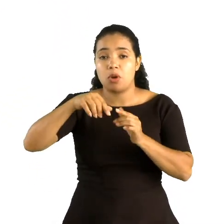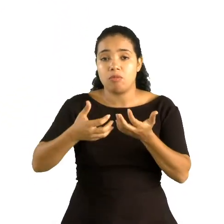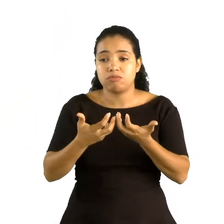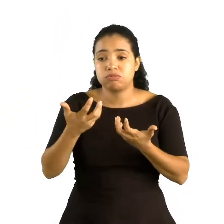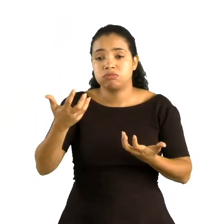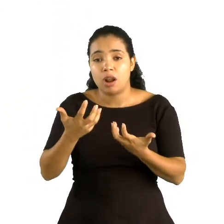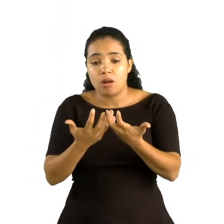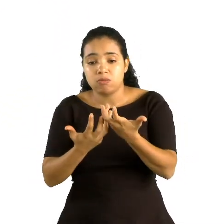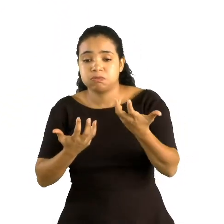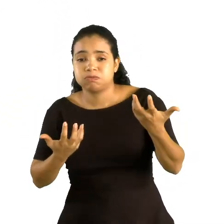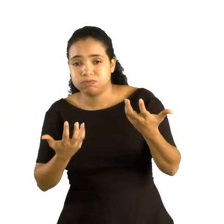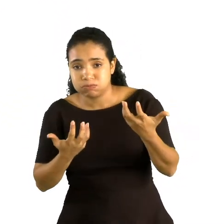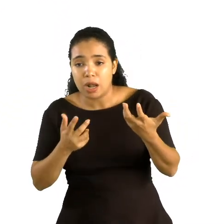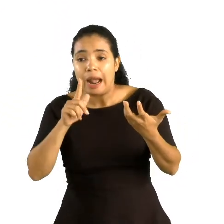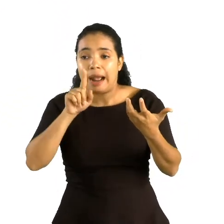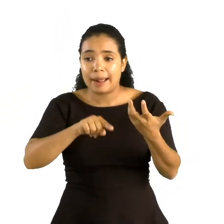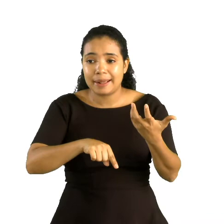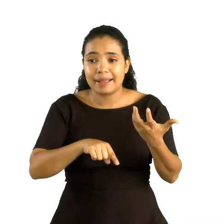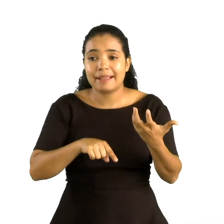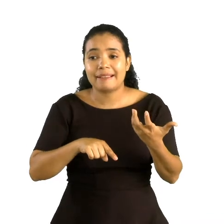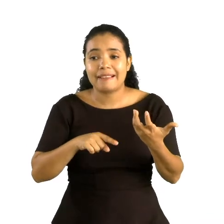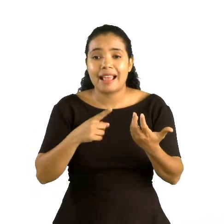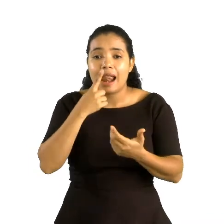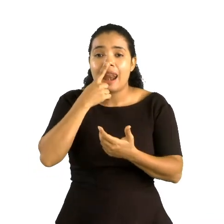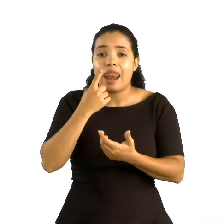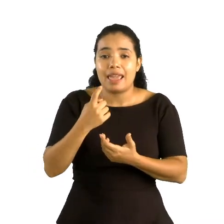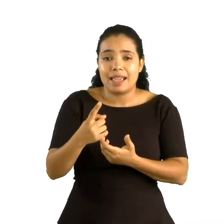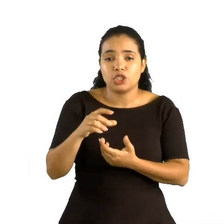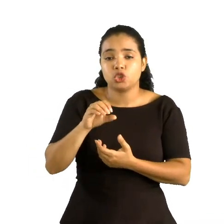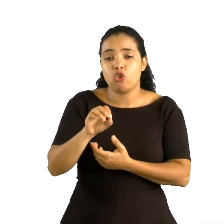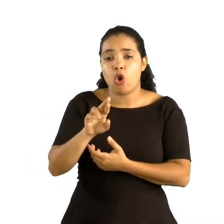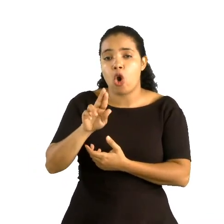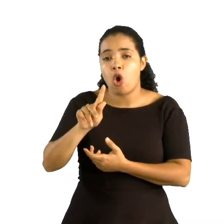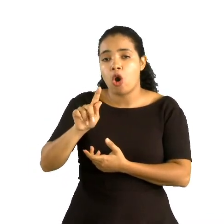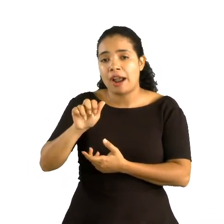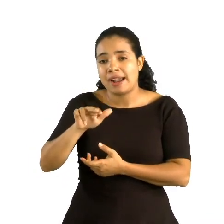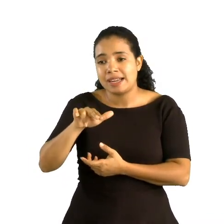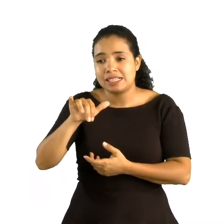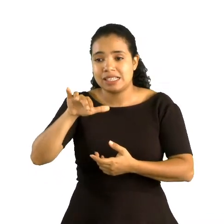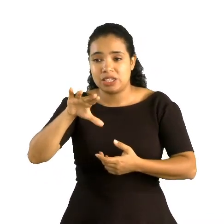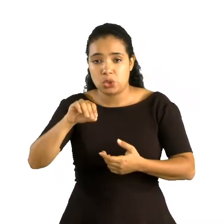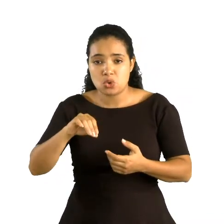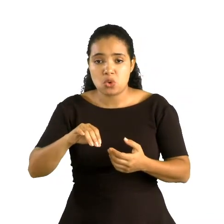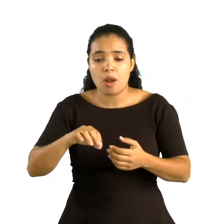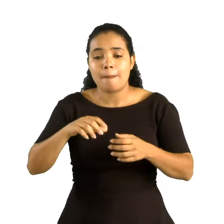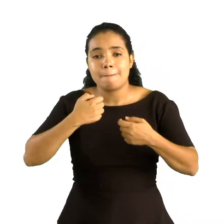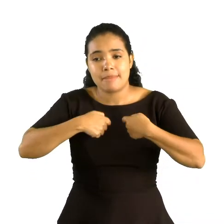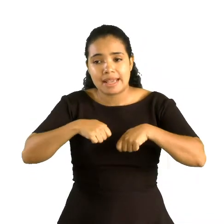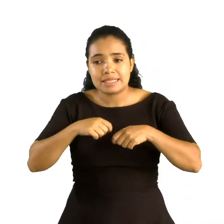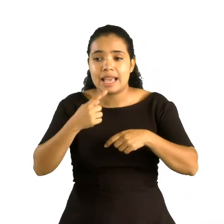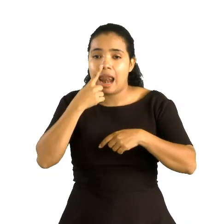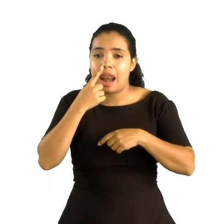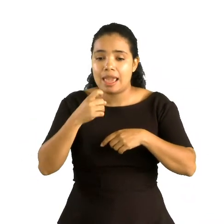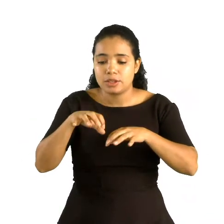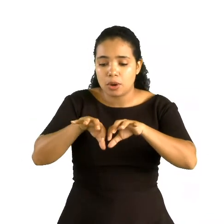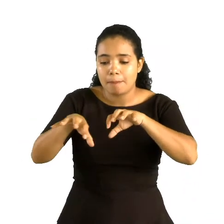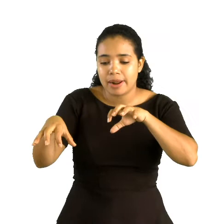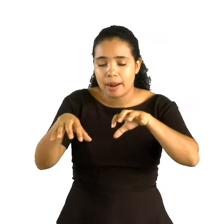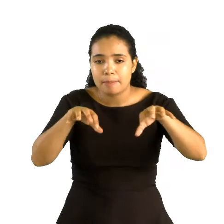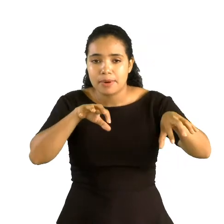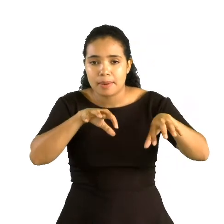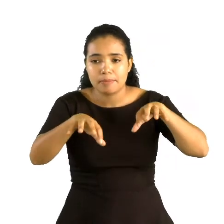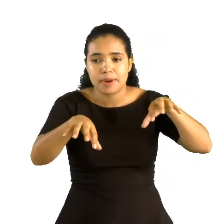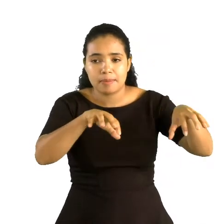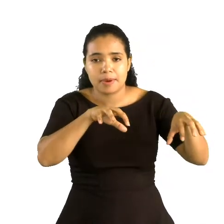que também é essa parte do lixo orgânico, que ela também vai fazer esse processo de sedimentação,